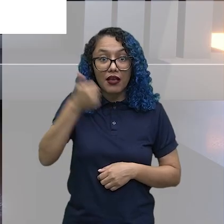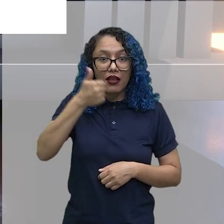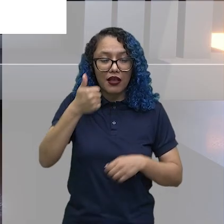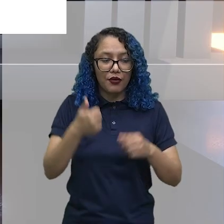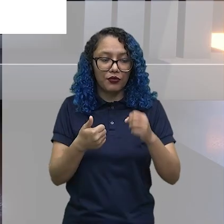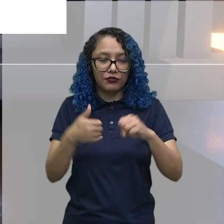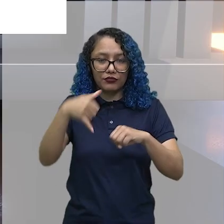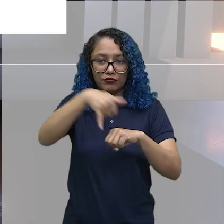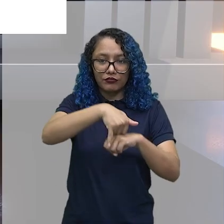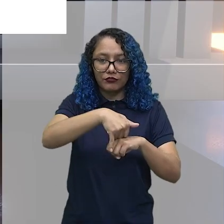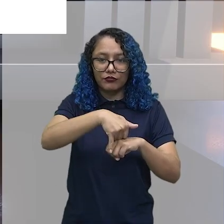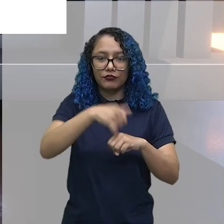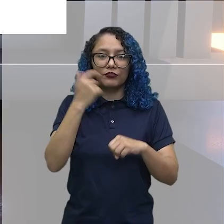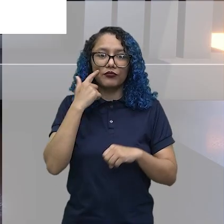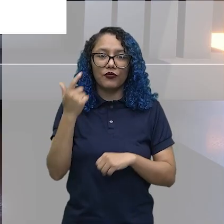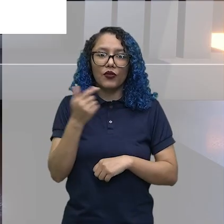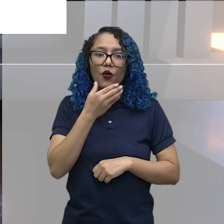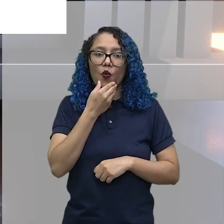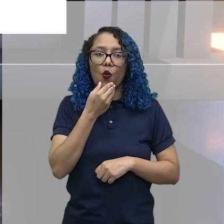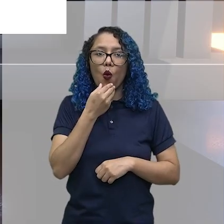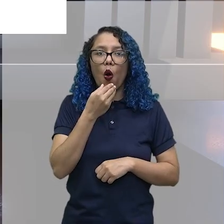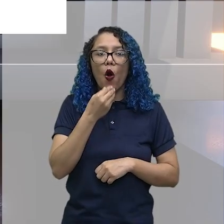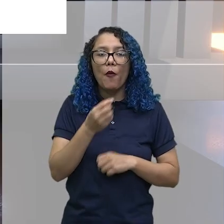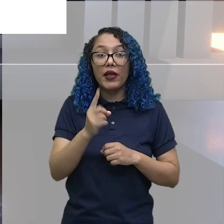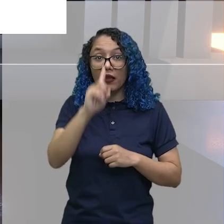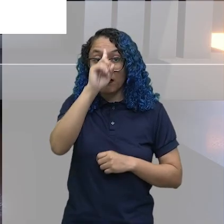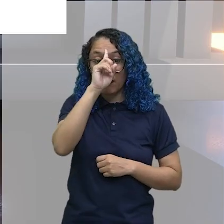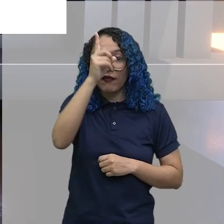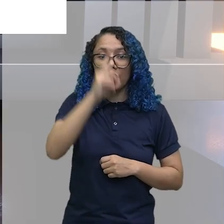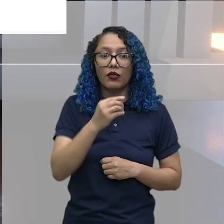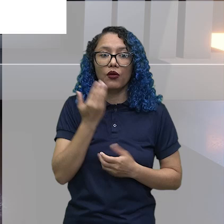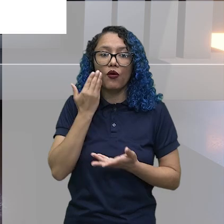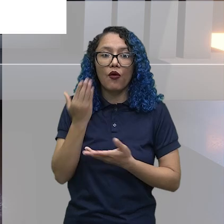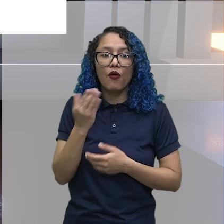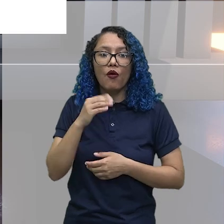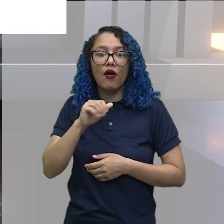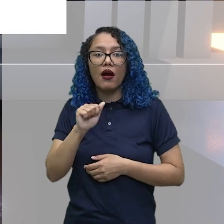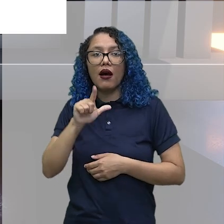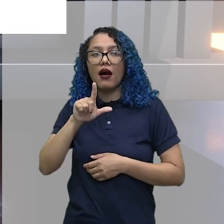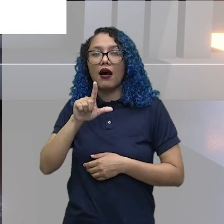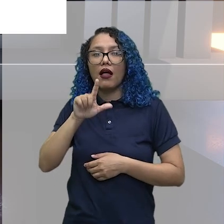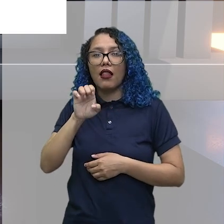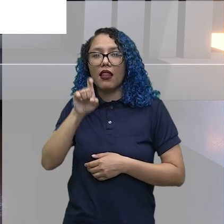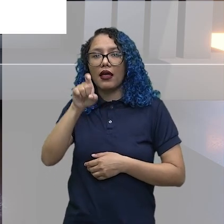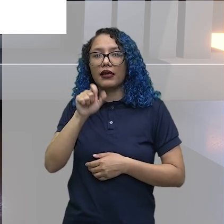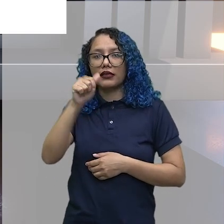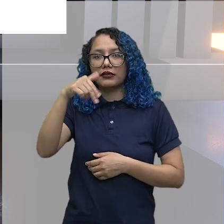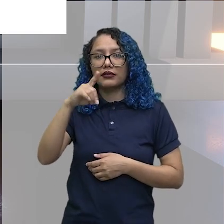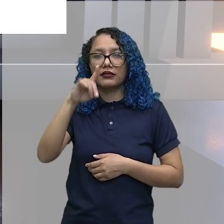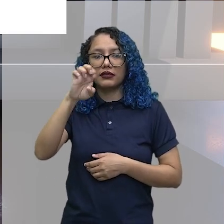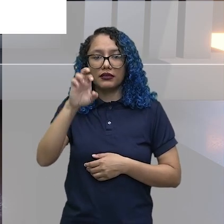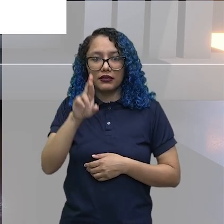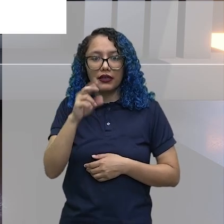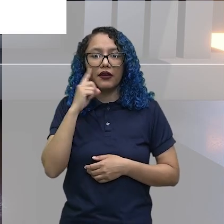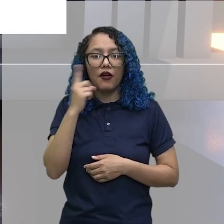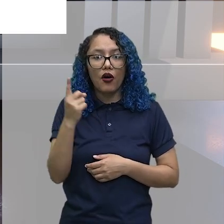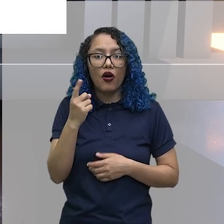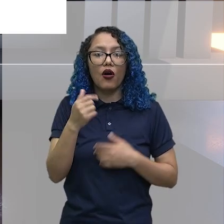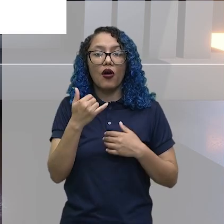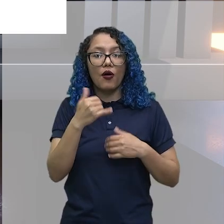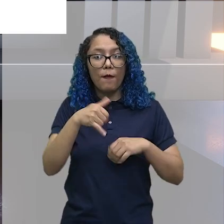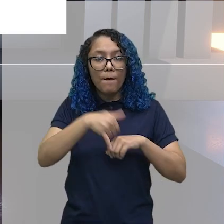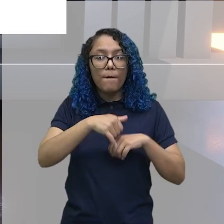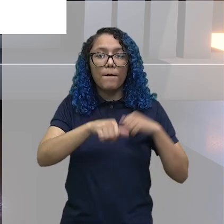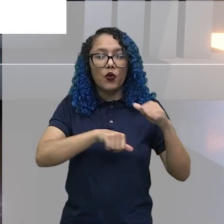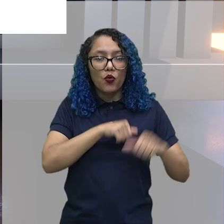por, desculpa, Alexander Graham Bell, e olha como os telefones eles se modernizaram. Saímos do